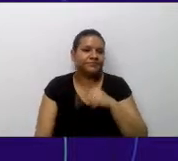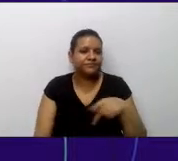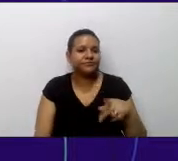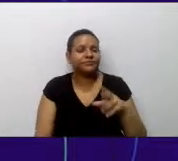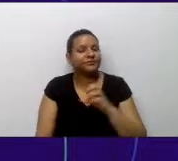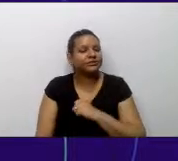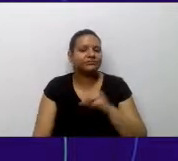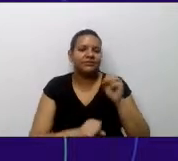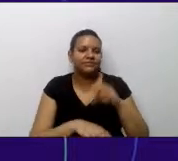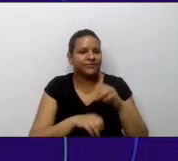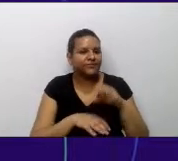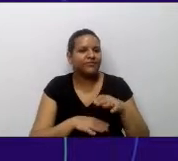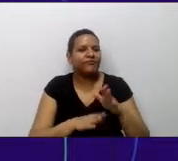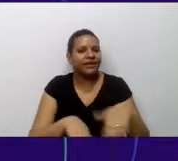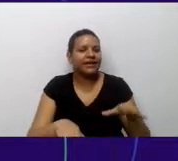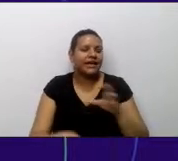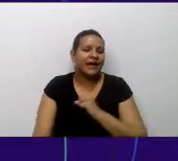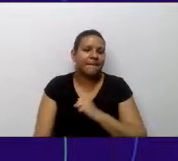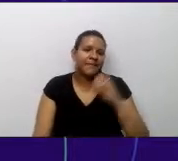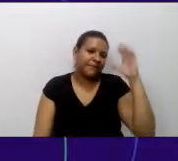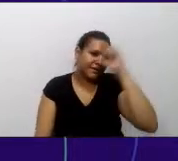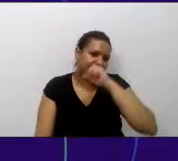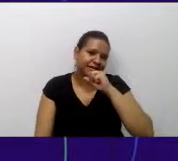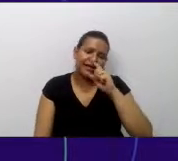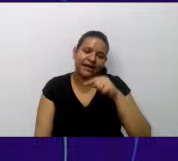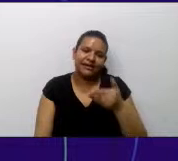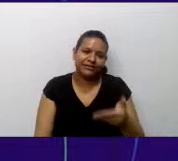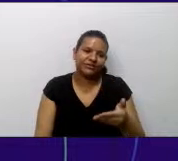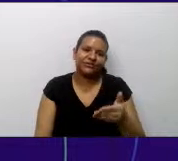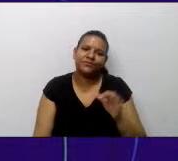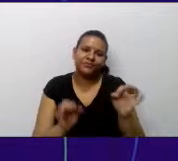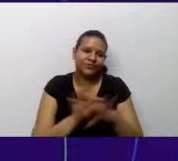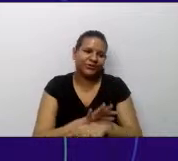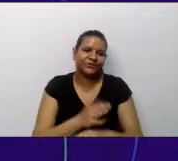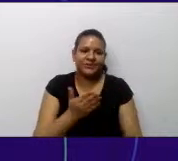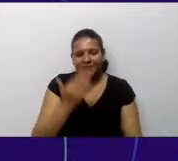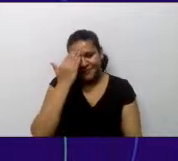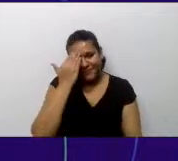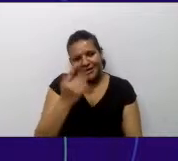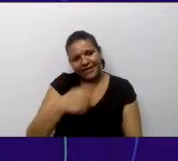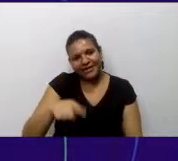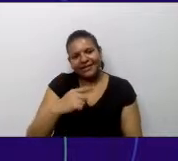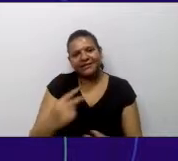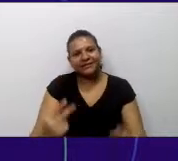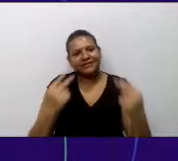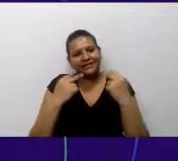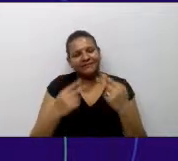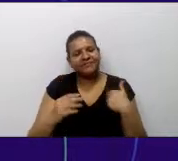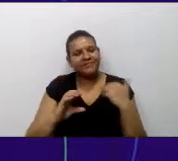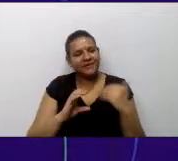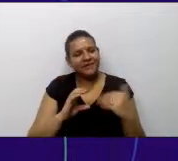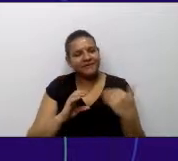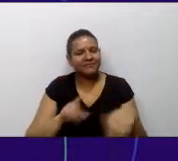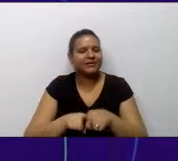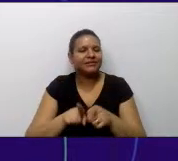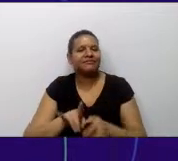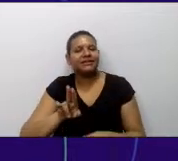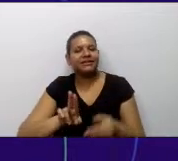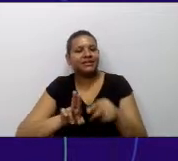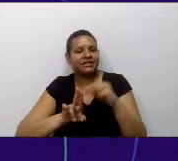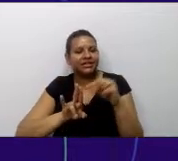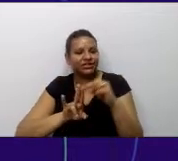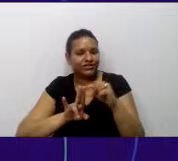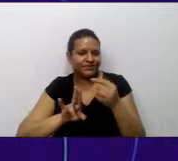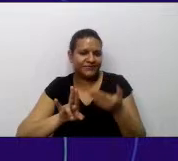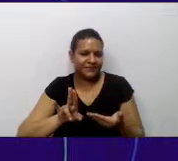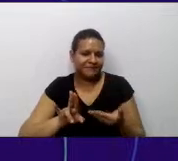love learning. And that's why we're here, right, guys? So thank you for this opportunity. And here you have my email and my LinkedIn.